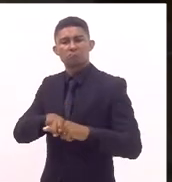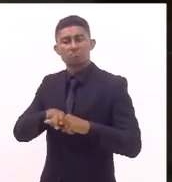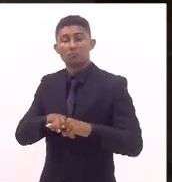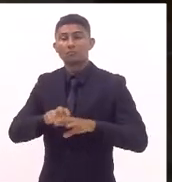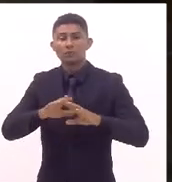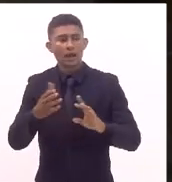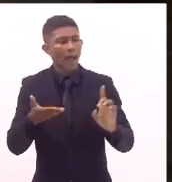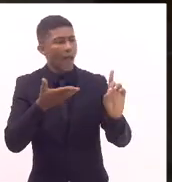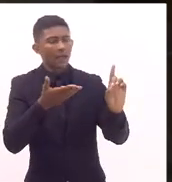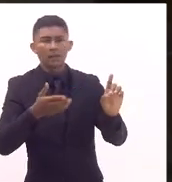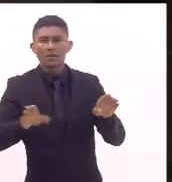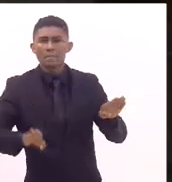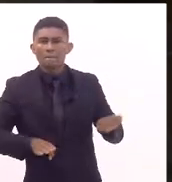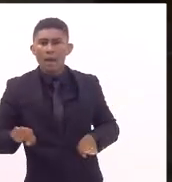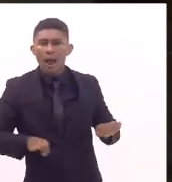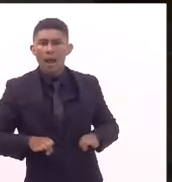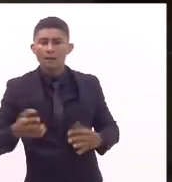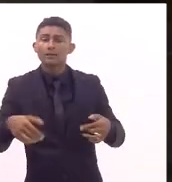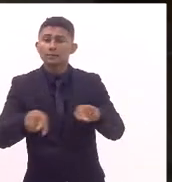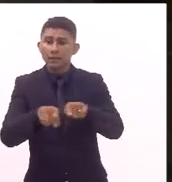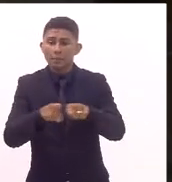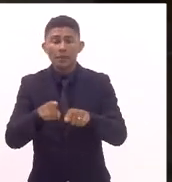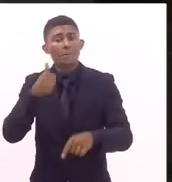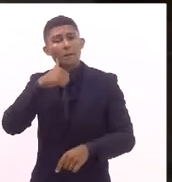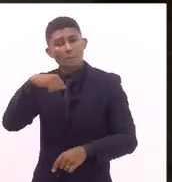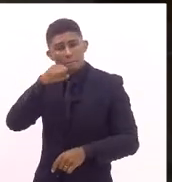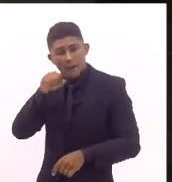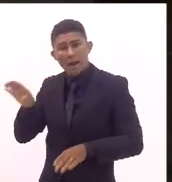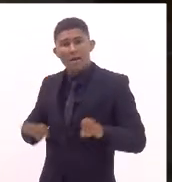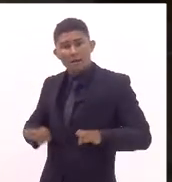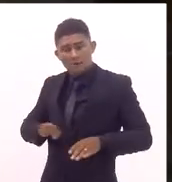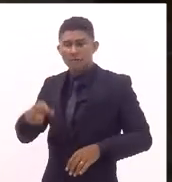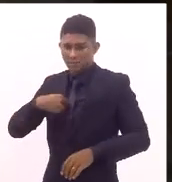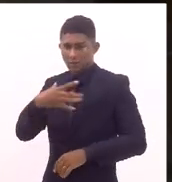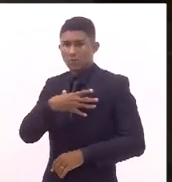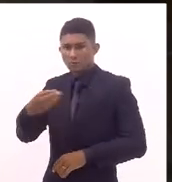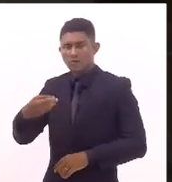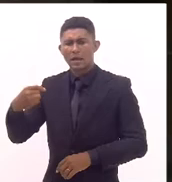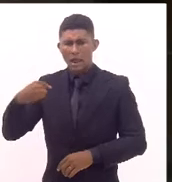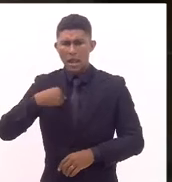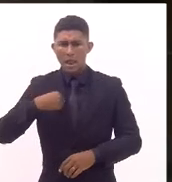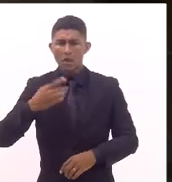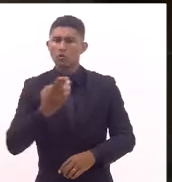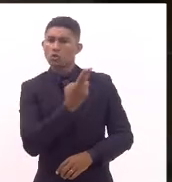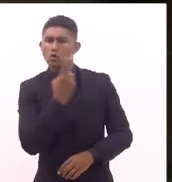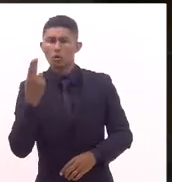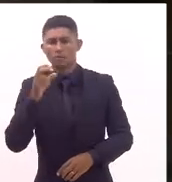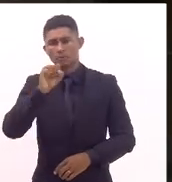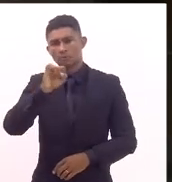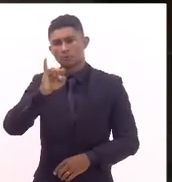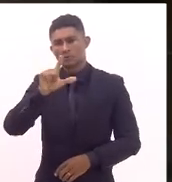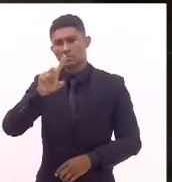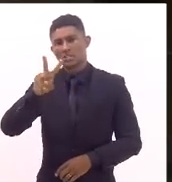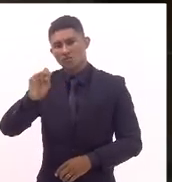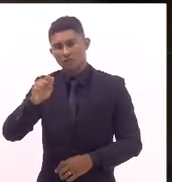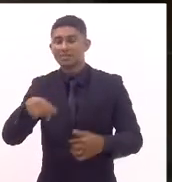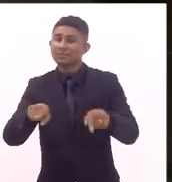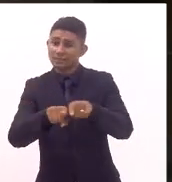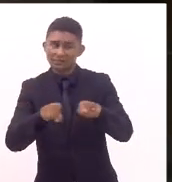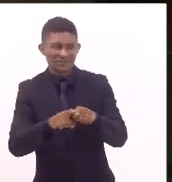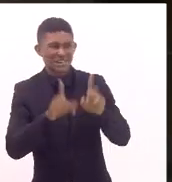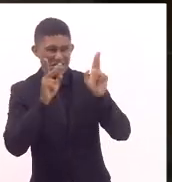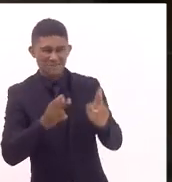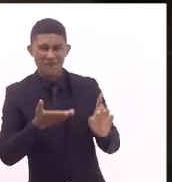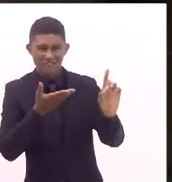a empregada doméstica aí é o filha de Empregada doméstica tem herança meu nome da minha da Silva tá era Benedito da